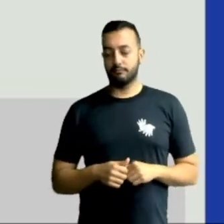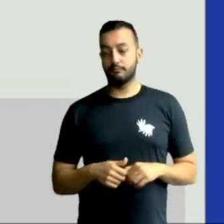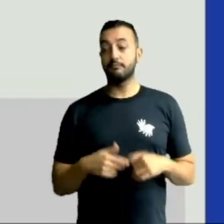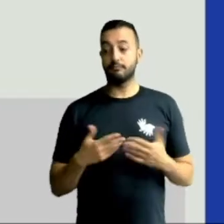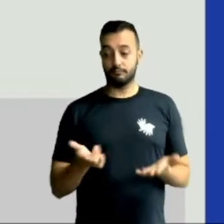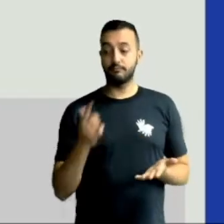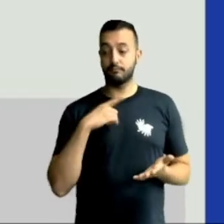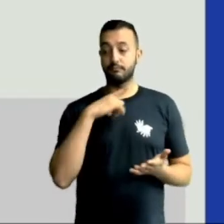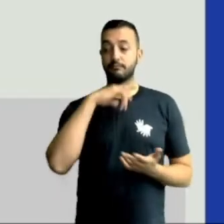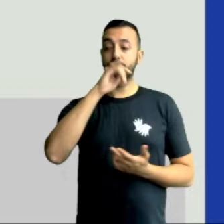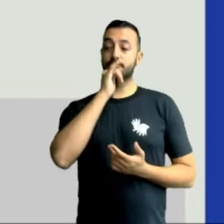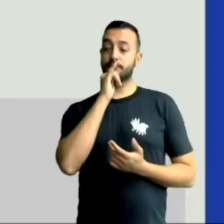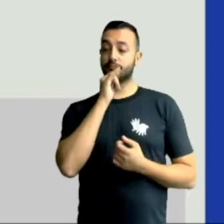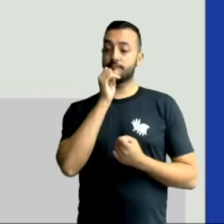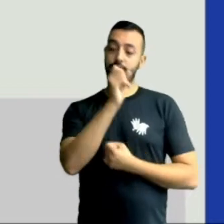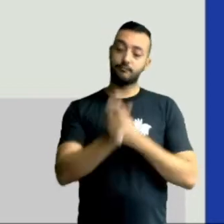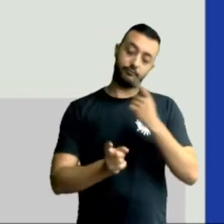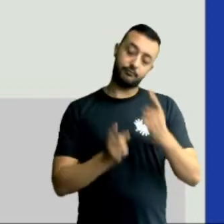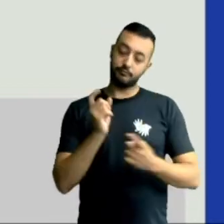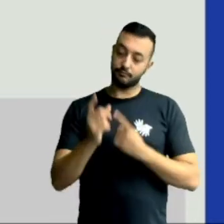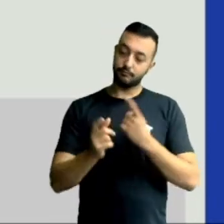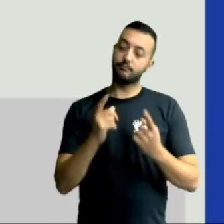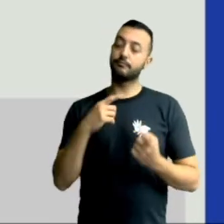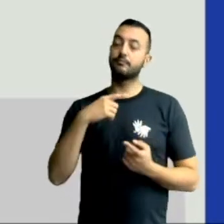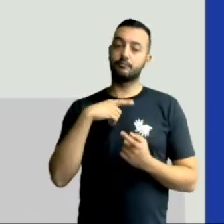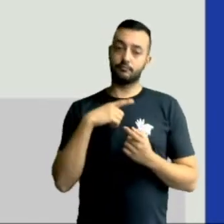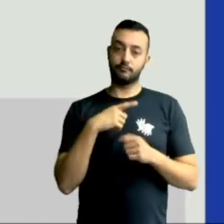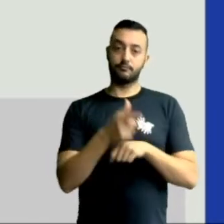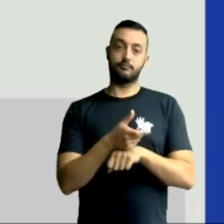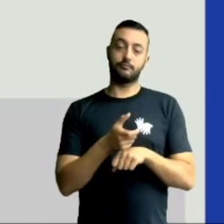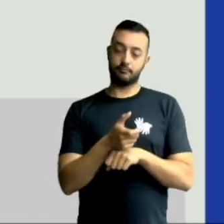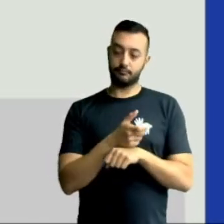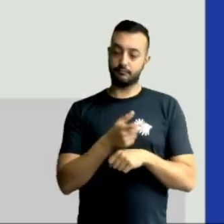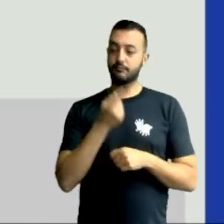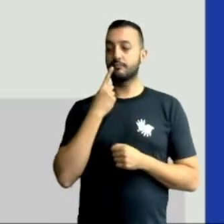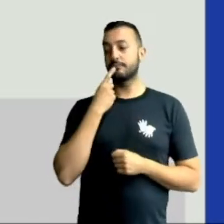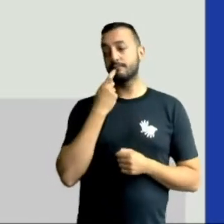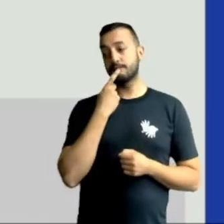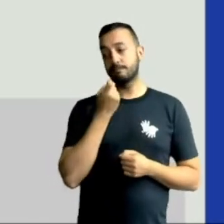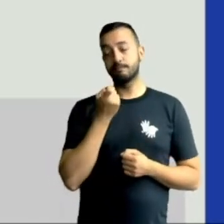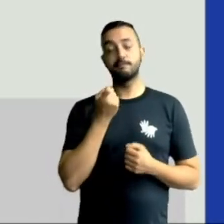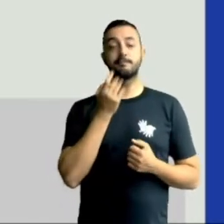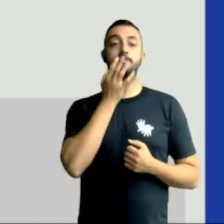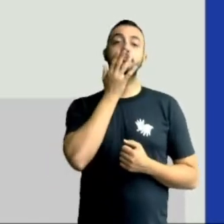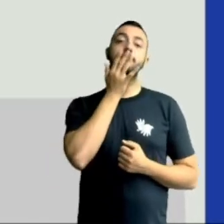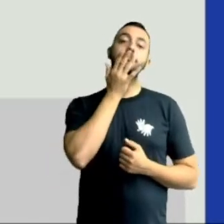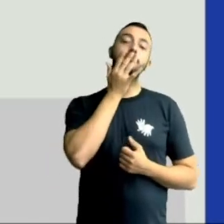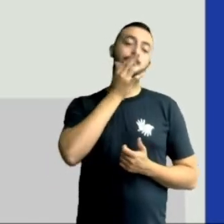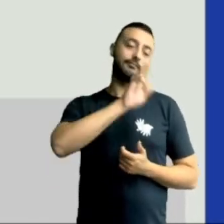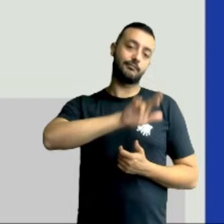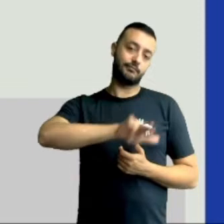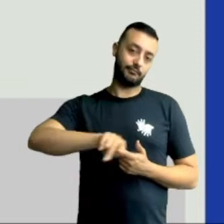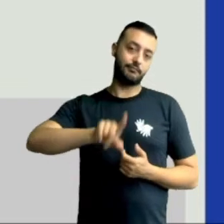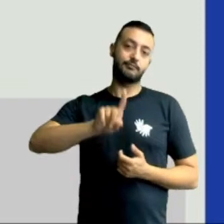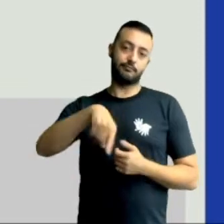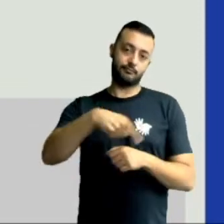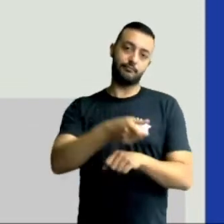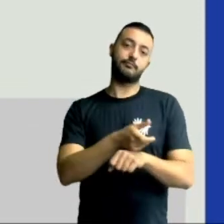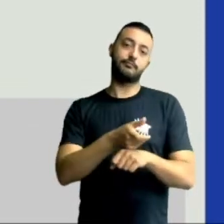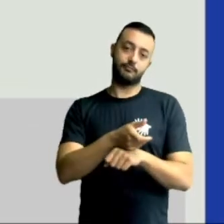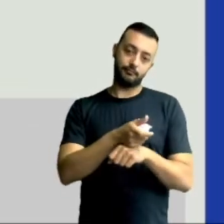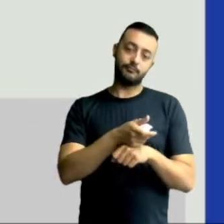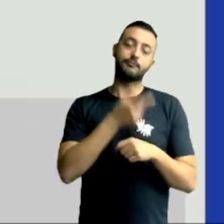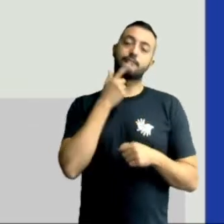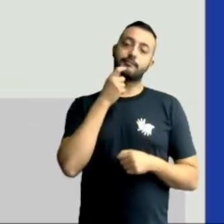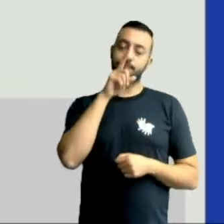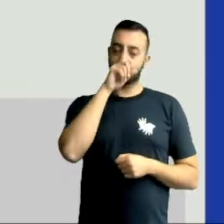Então, eu trouxe aqui alguns exemplos de adjetivos para a gente observar. Vermelho, então as cores são adjetivos.